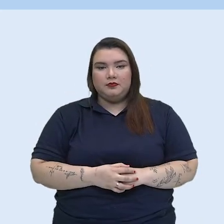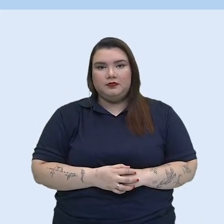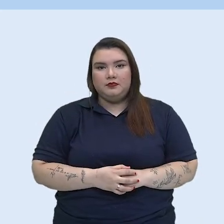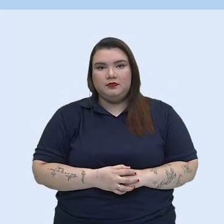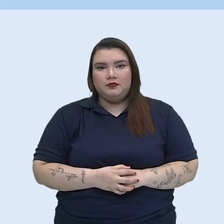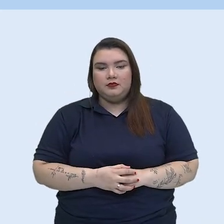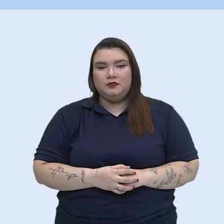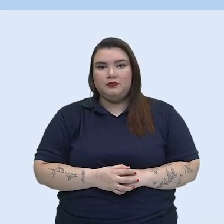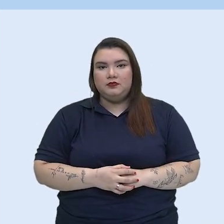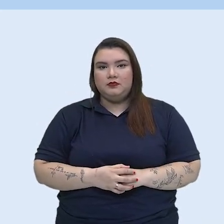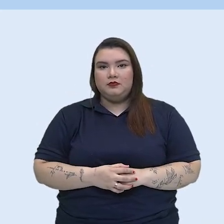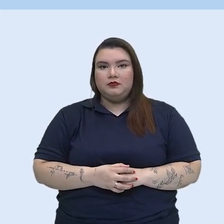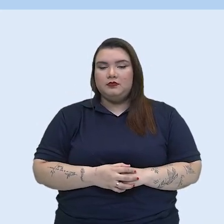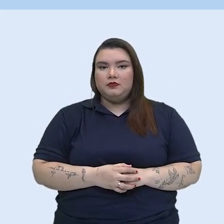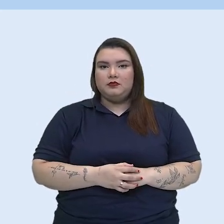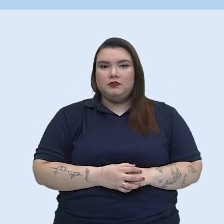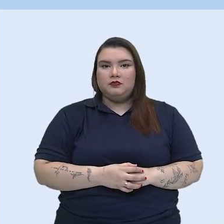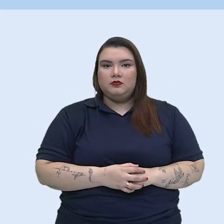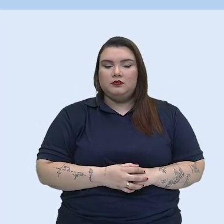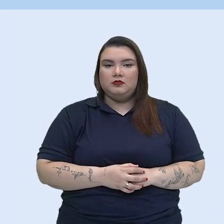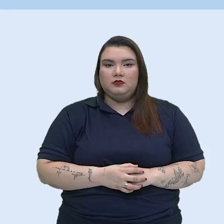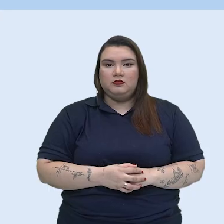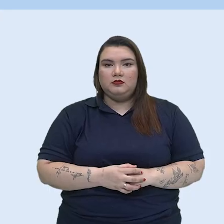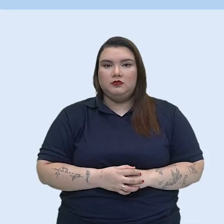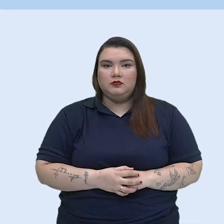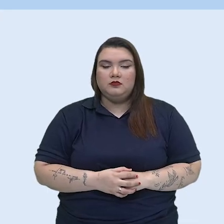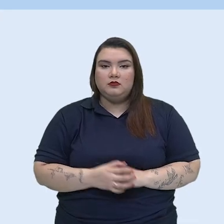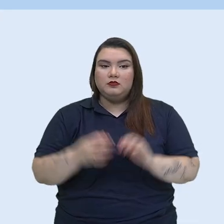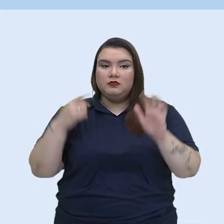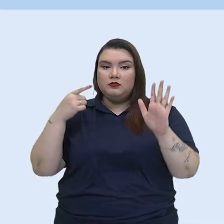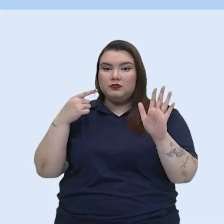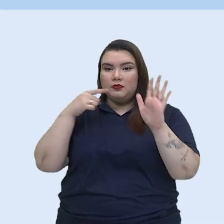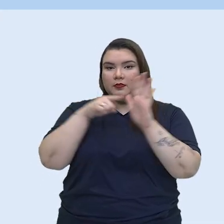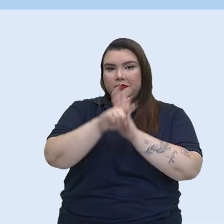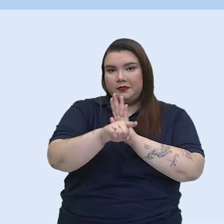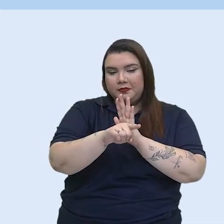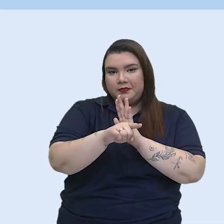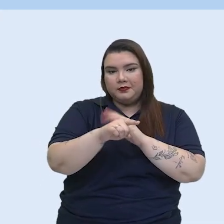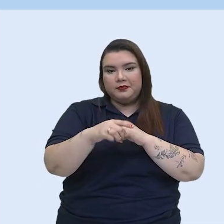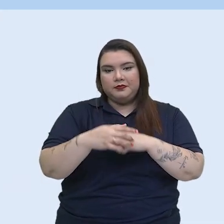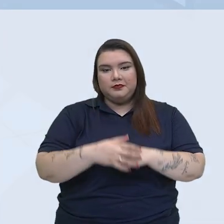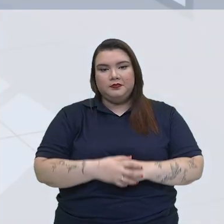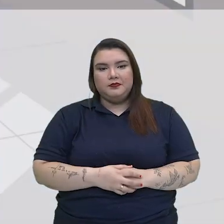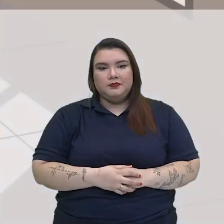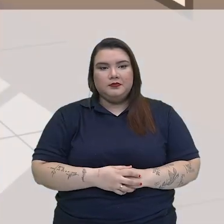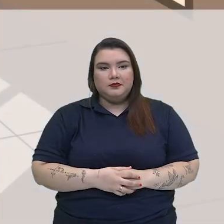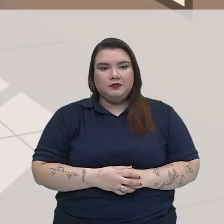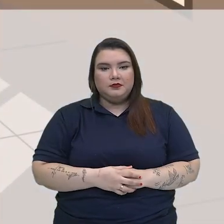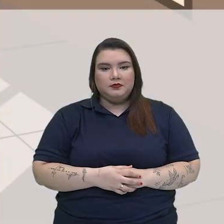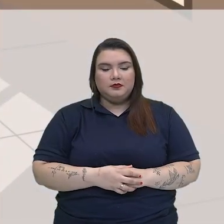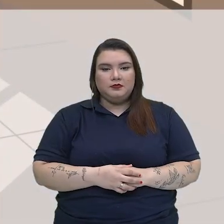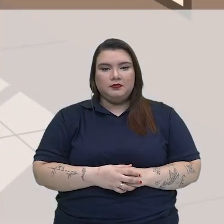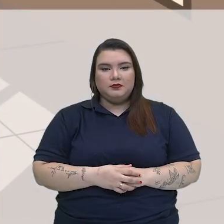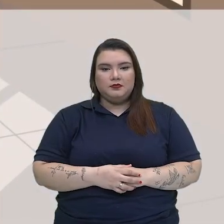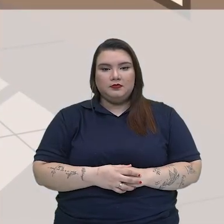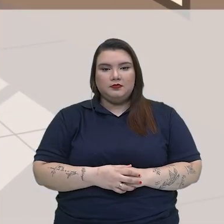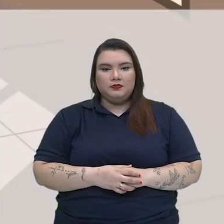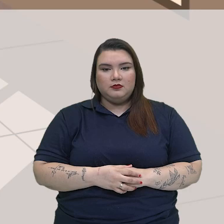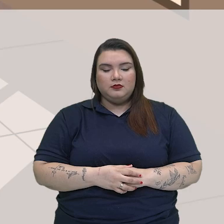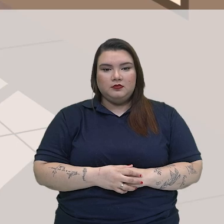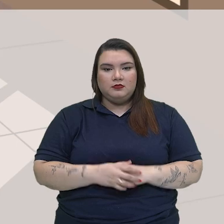To ask, perguntar. To ask, perguntar. To